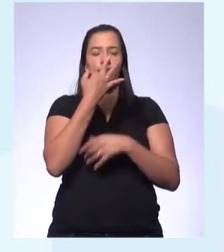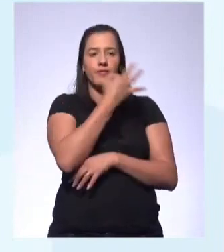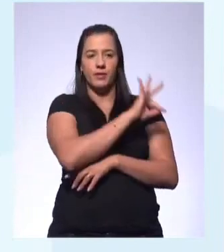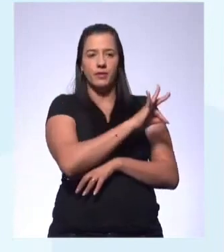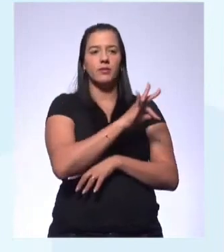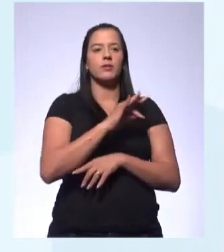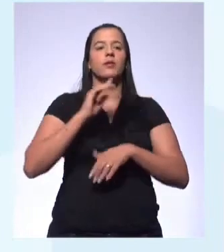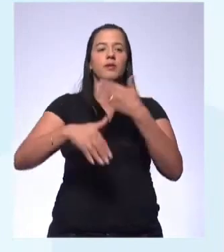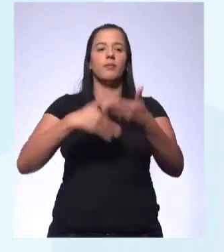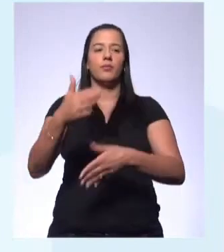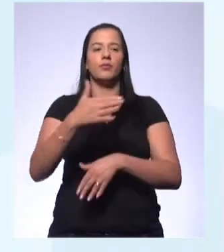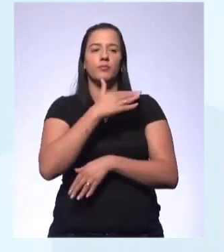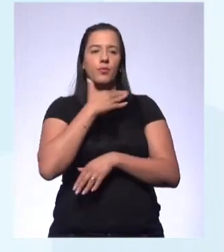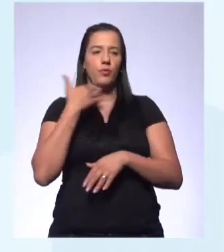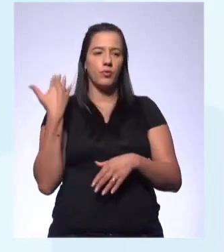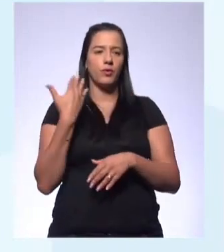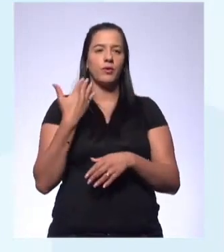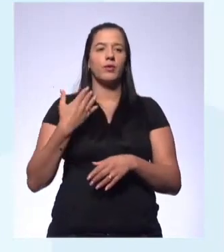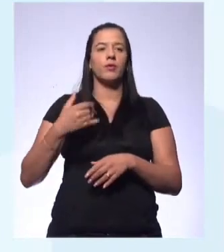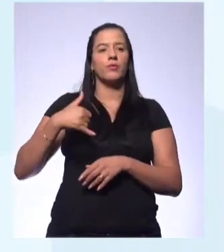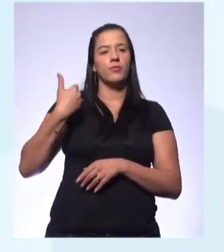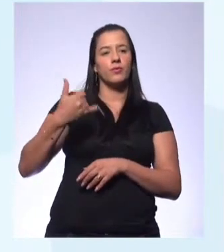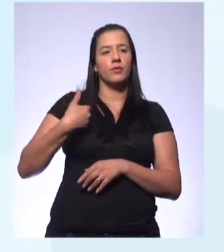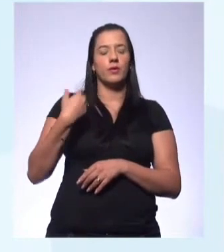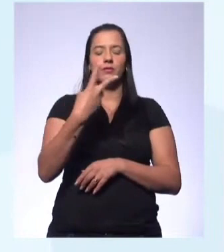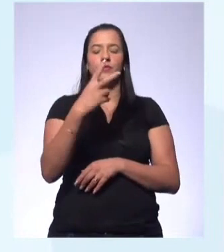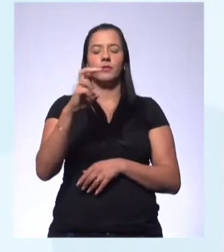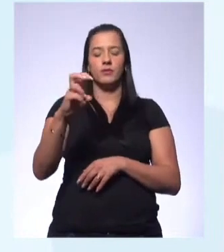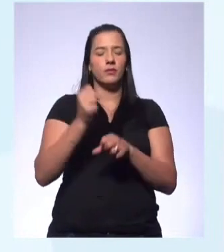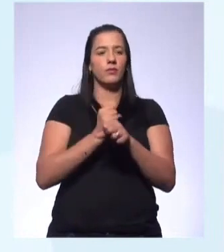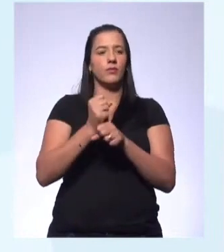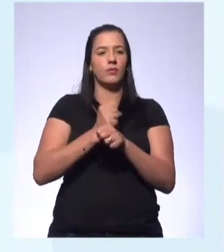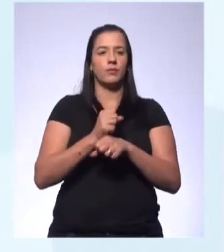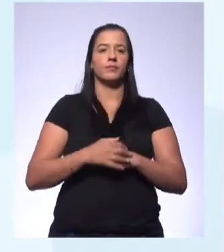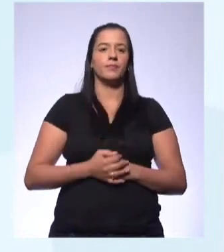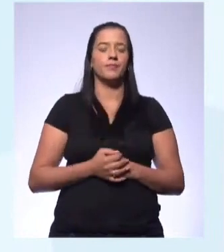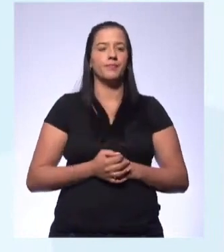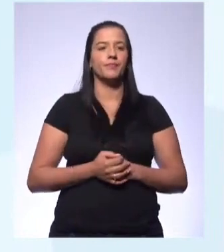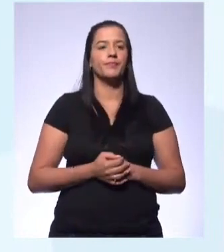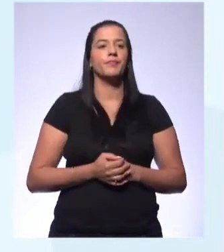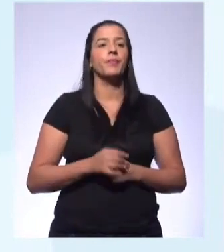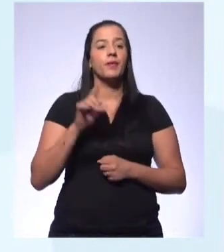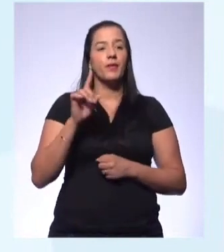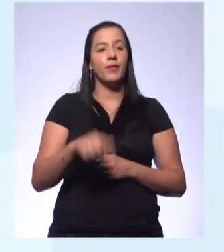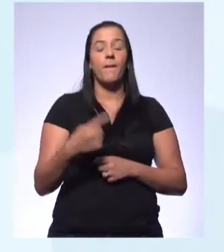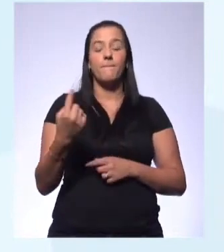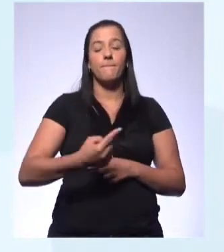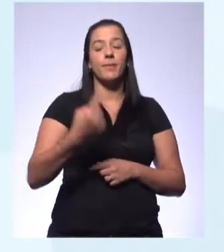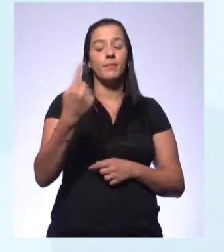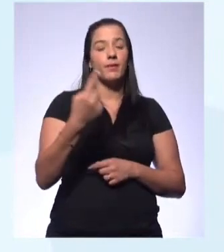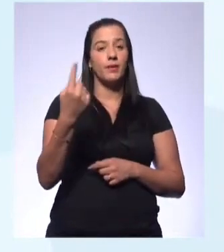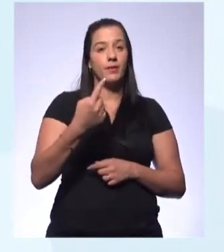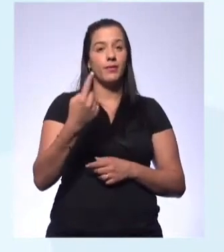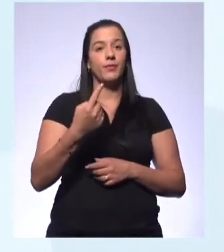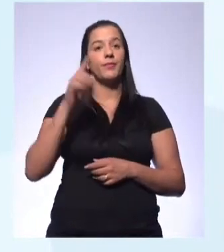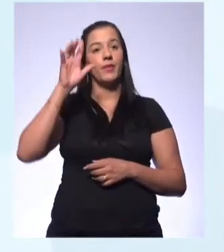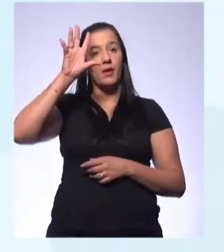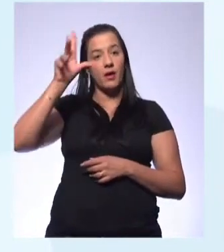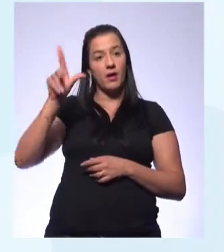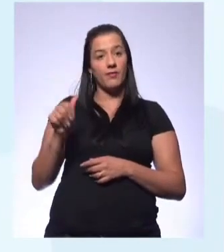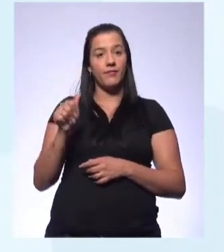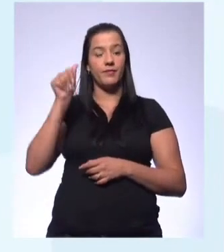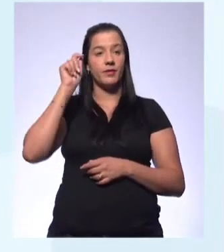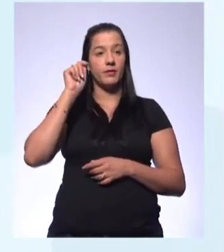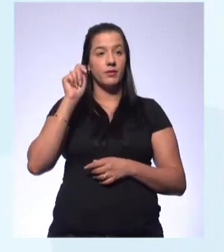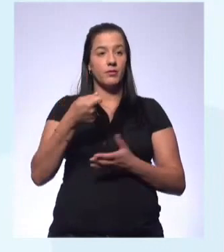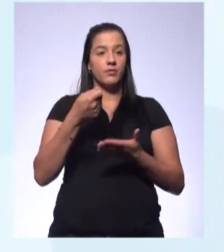Costa Alegre, a gente pode dizer que é o primeiro poeta ali africano de língua portuguesa, tá? Então, ele é registrado como o